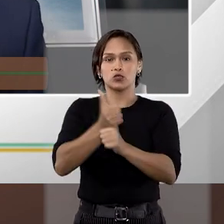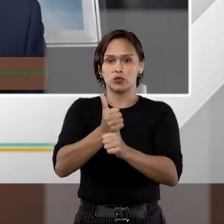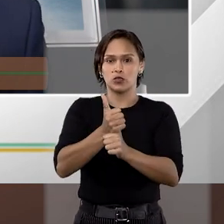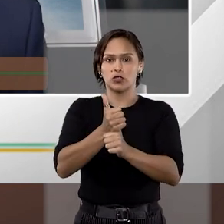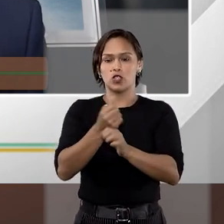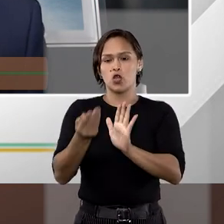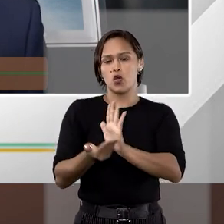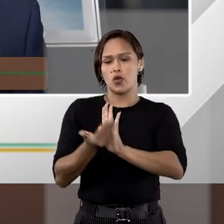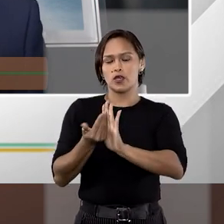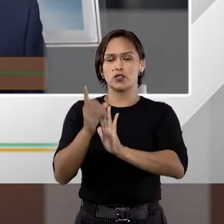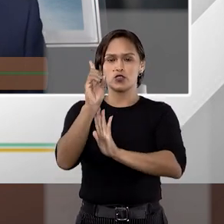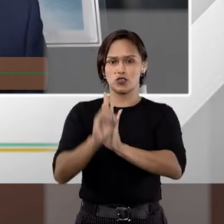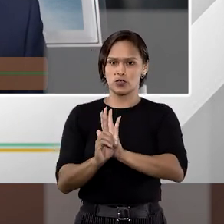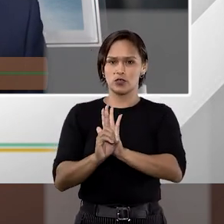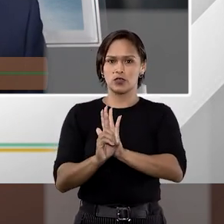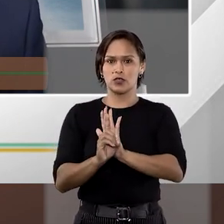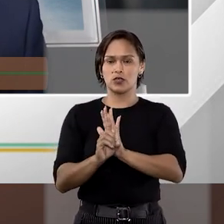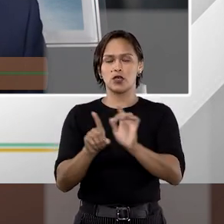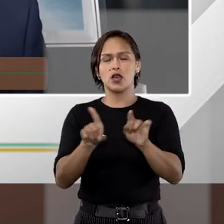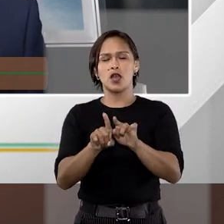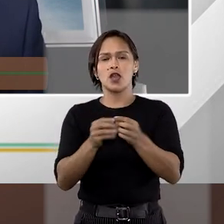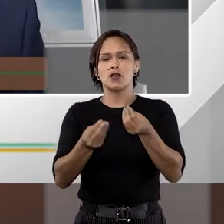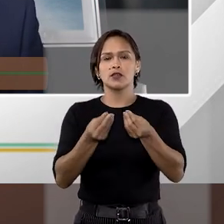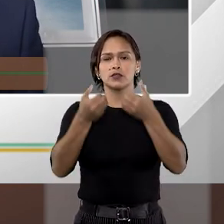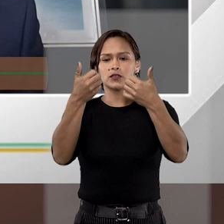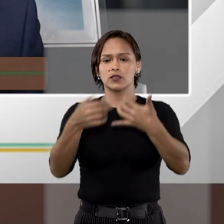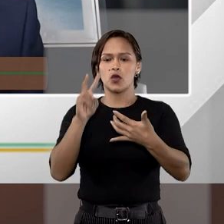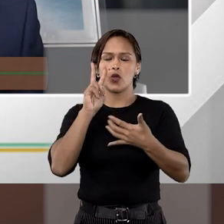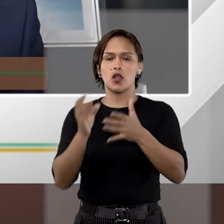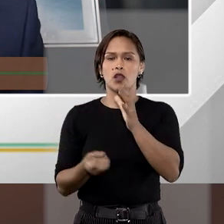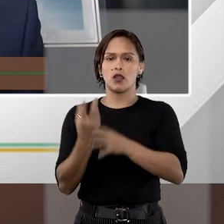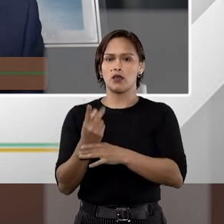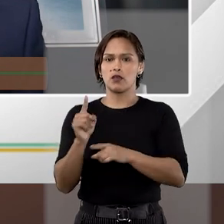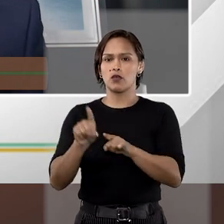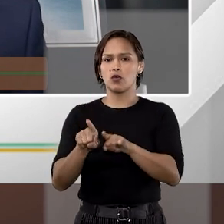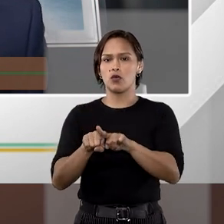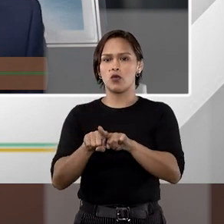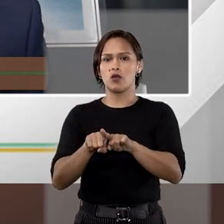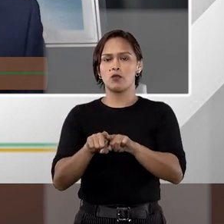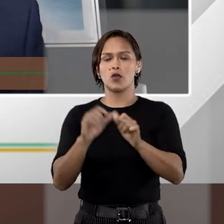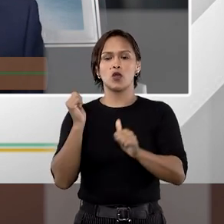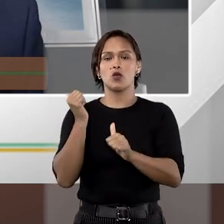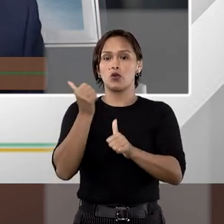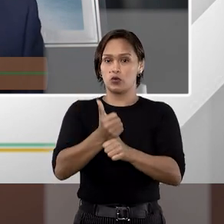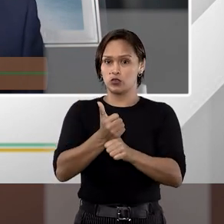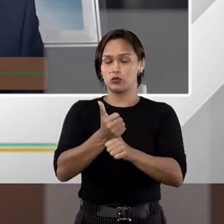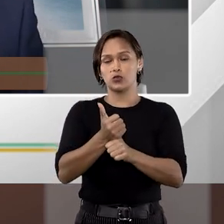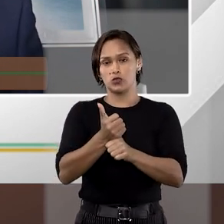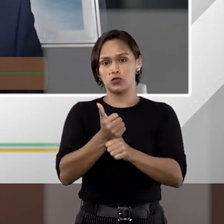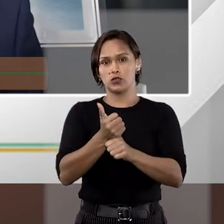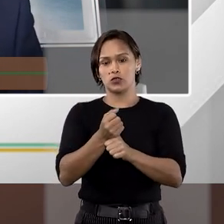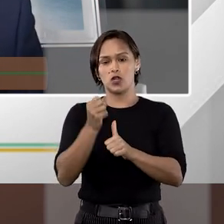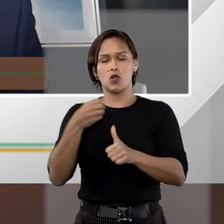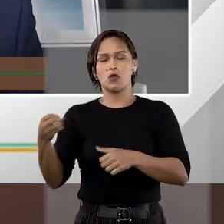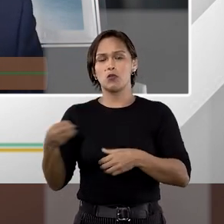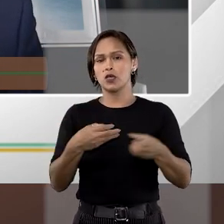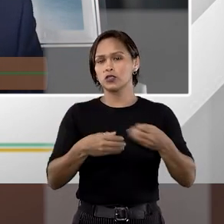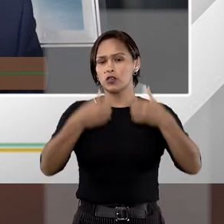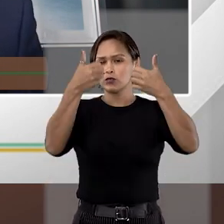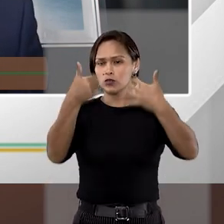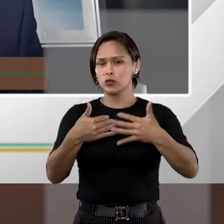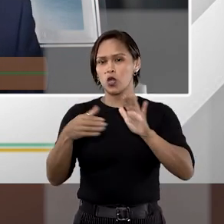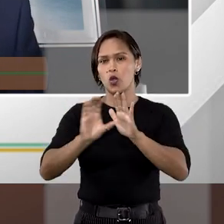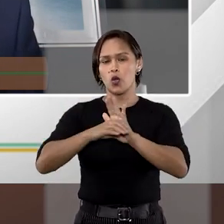ou restritiva de Direito São é desta natureza como ou substantivas ou mais